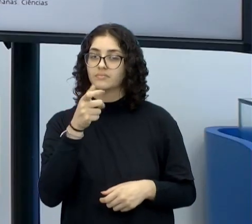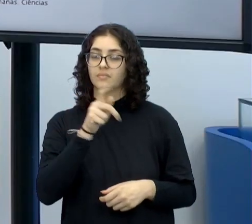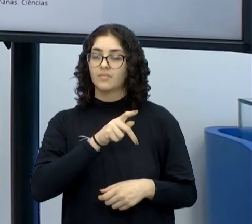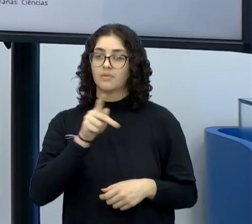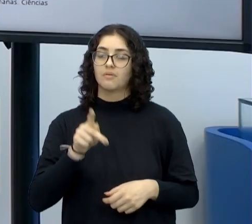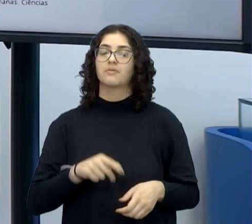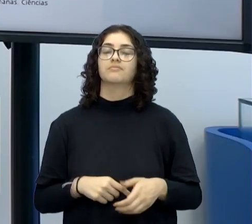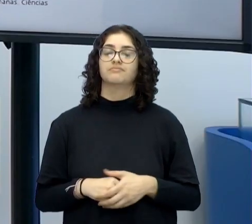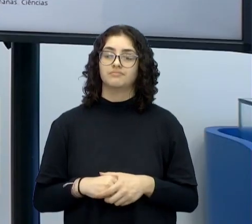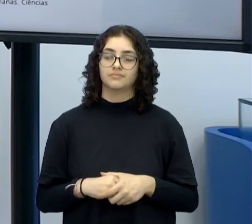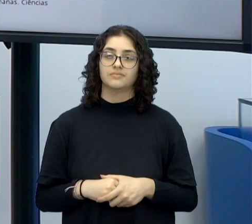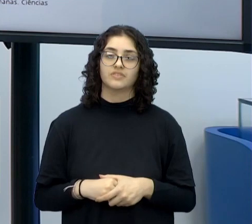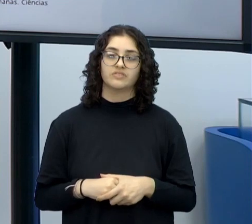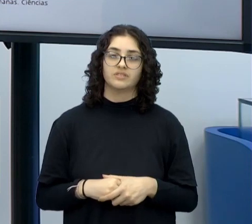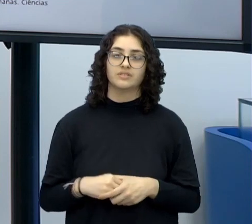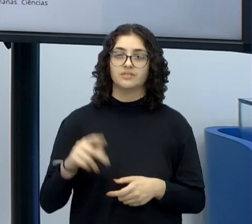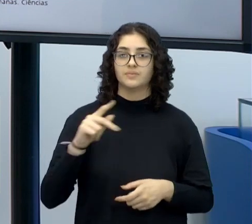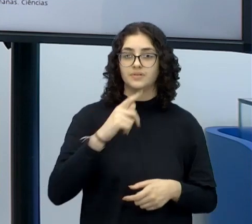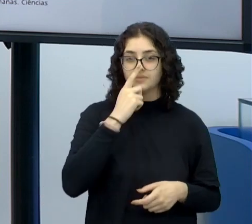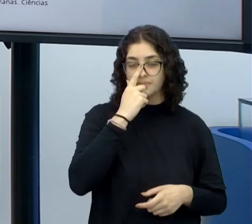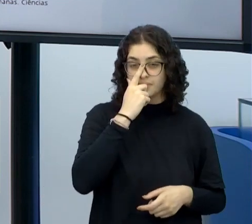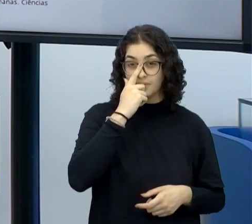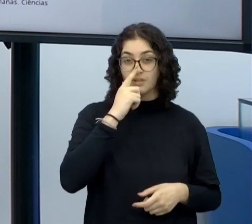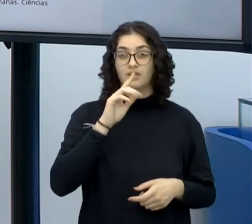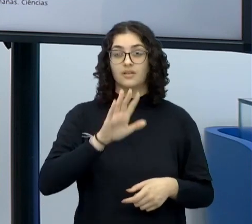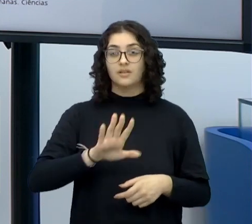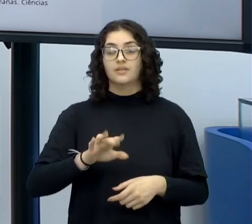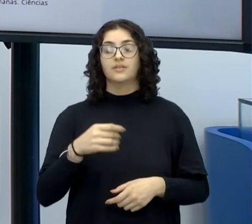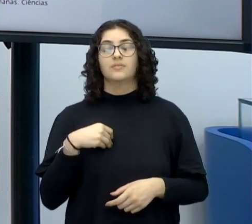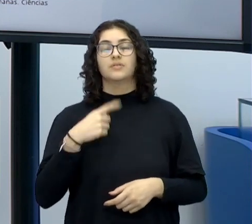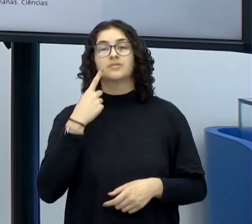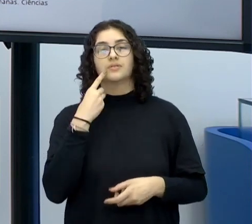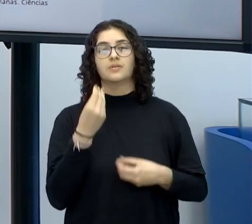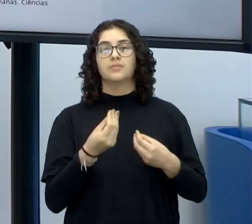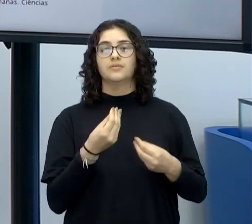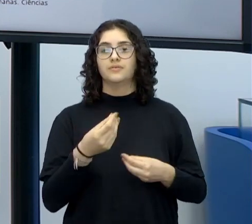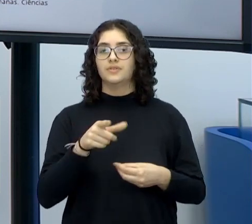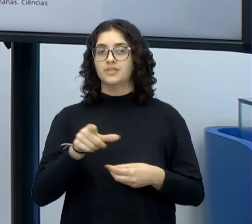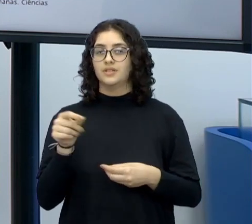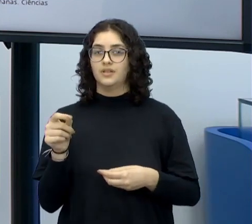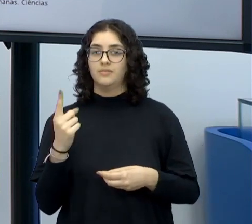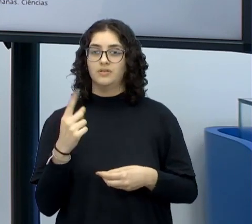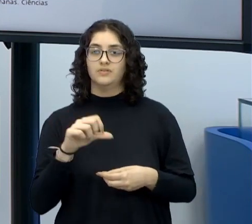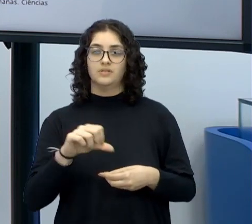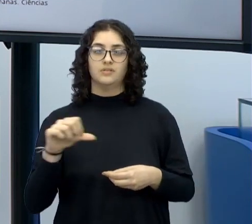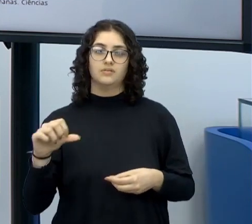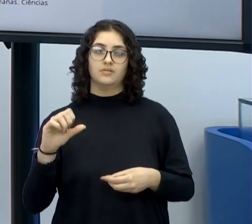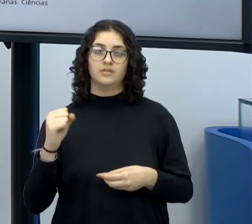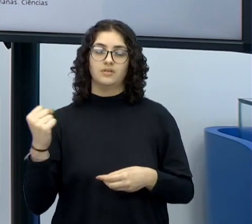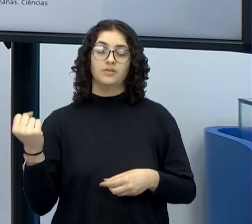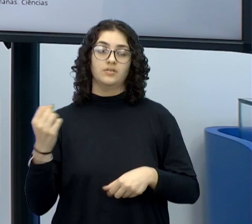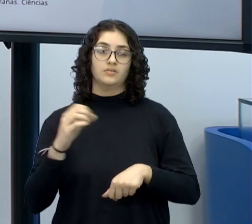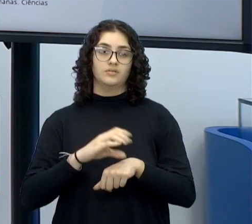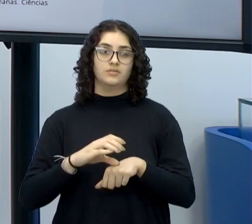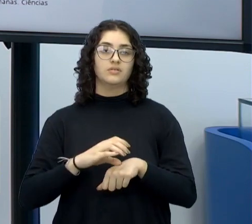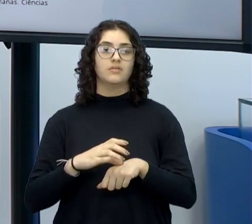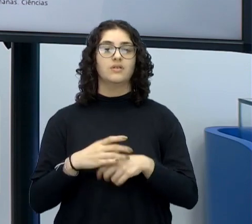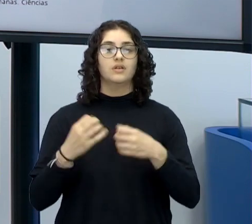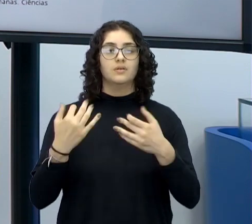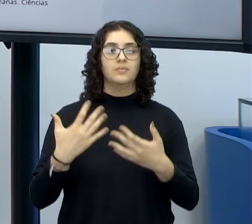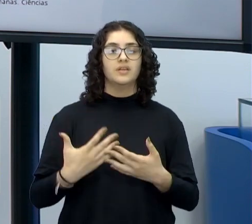fiquei pensando aqui na questão da Constituição que você menciona, de 1988. Sim. Fala sobre os